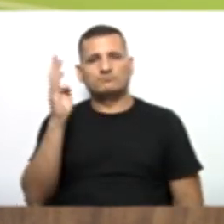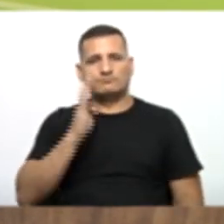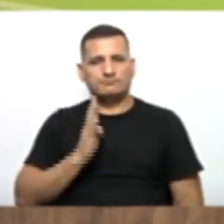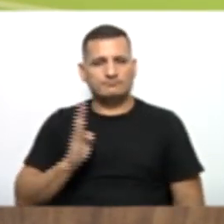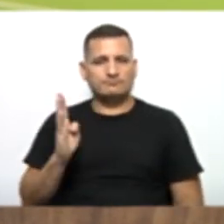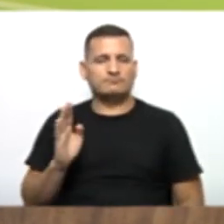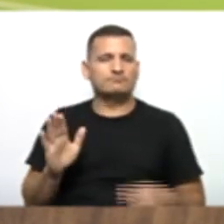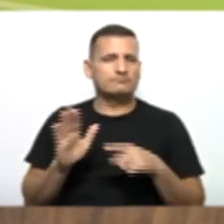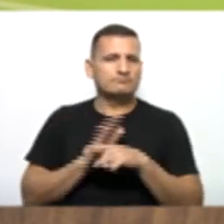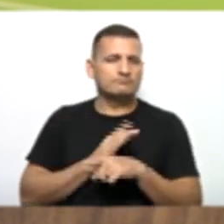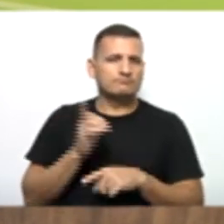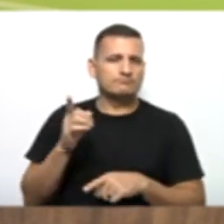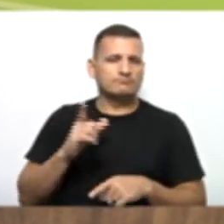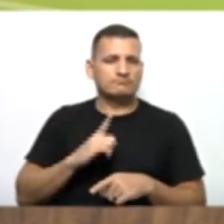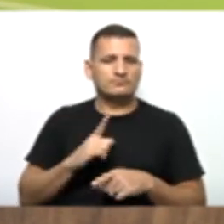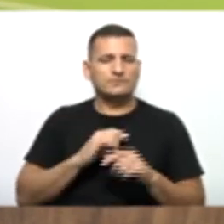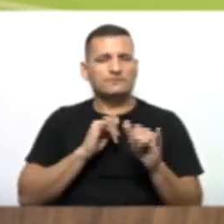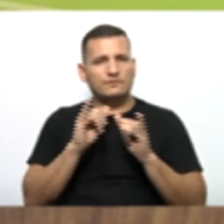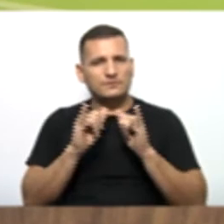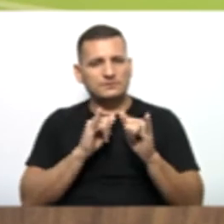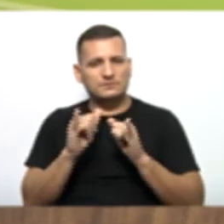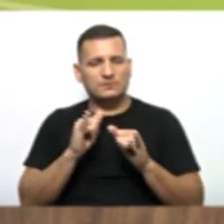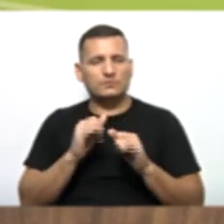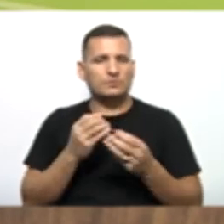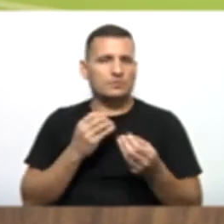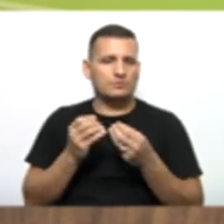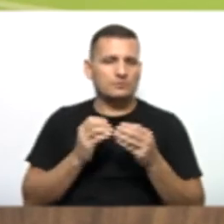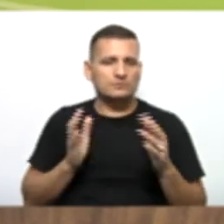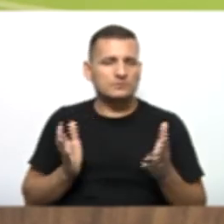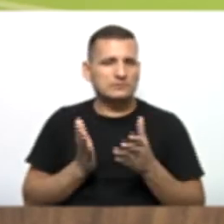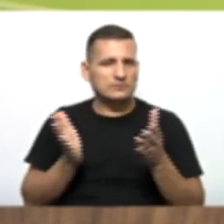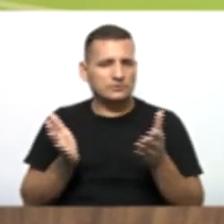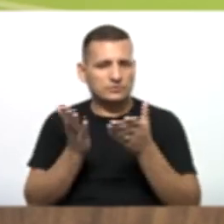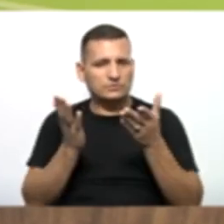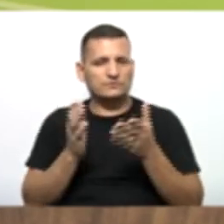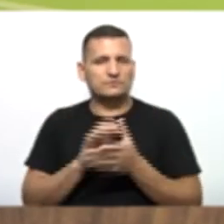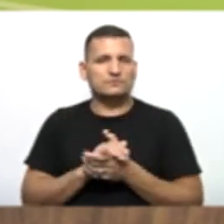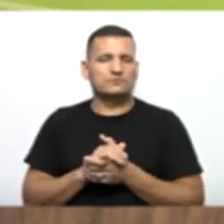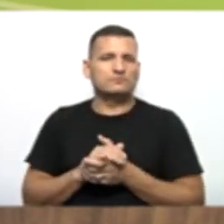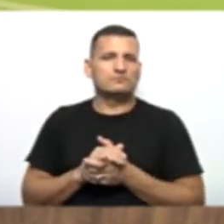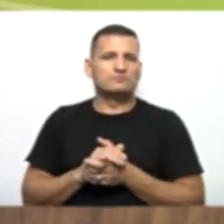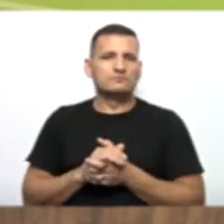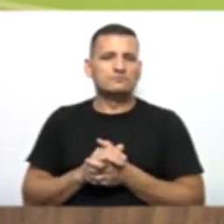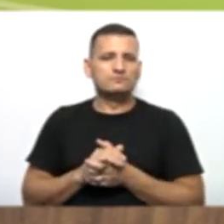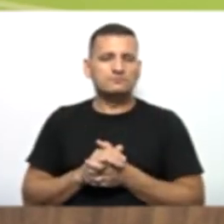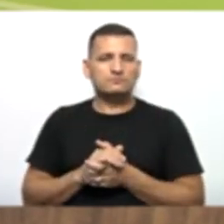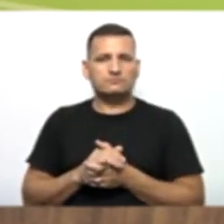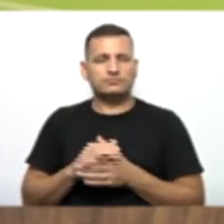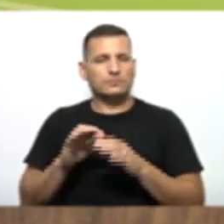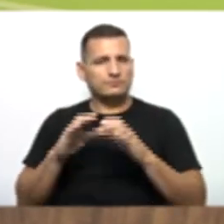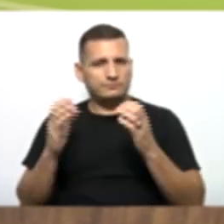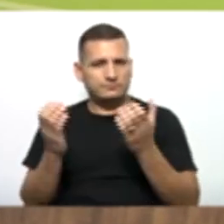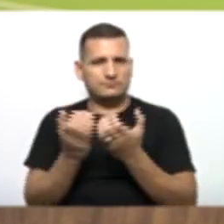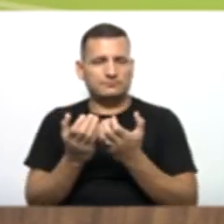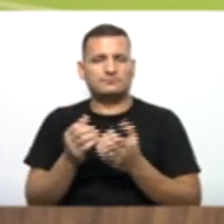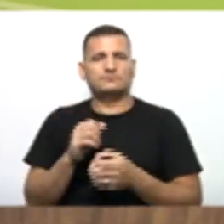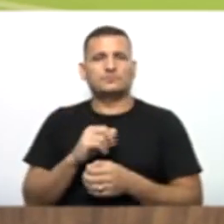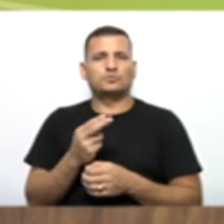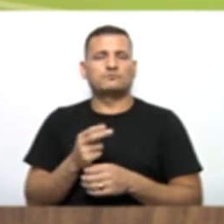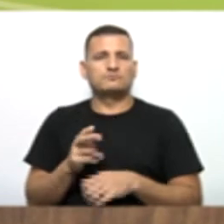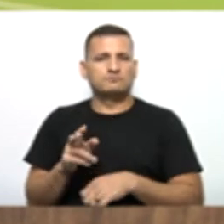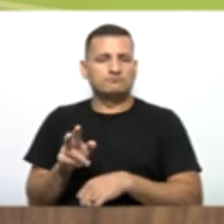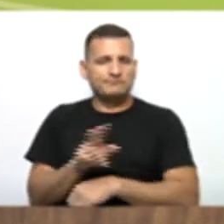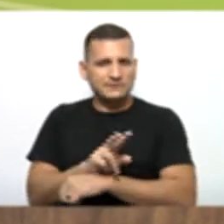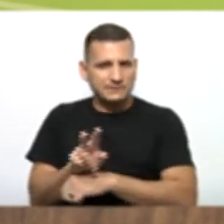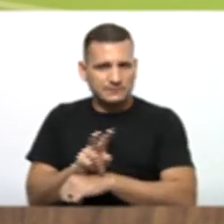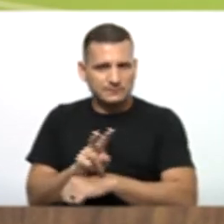tem alguma informação com relação a incentivos, tanto incentivos fiscais ou ações comunitárias com